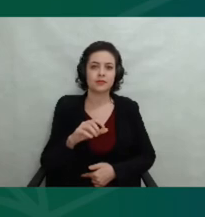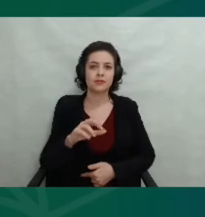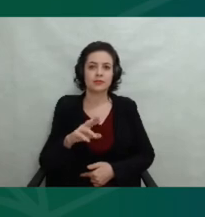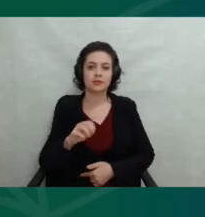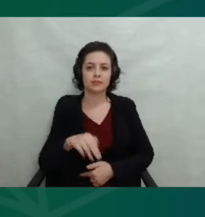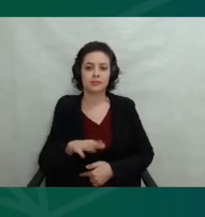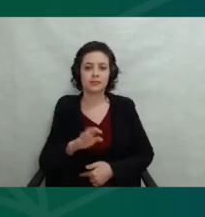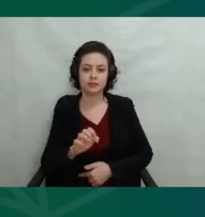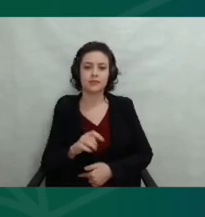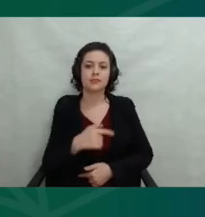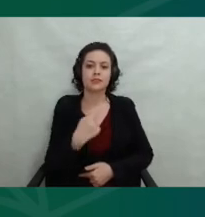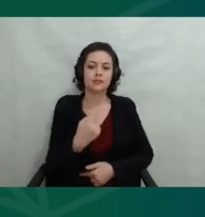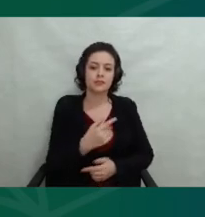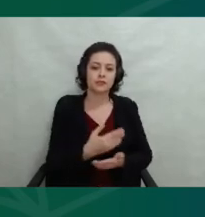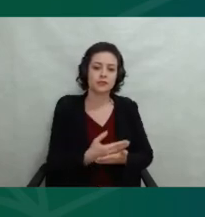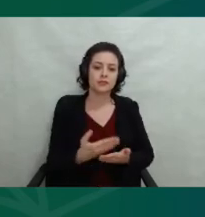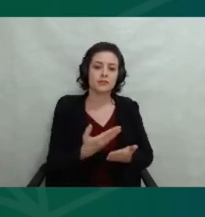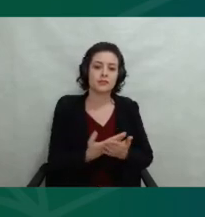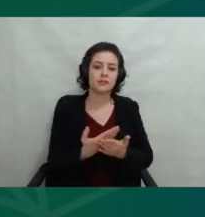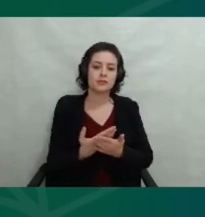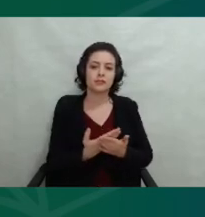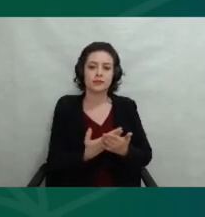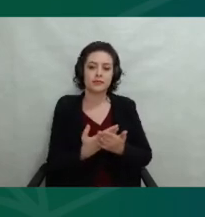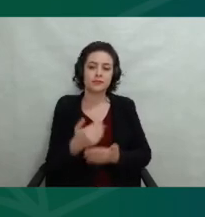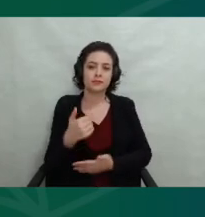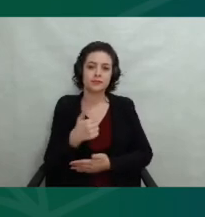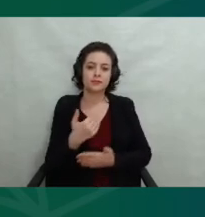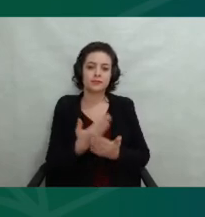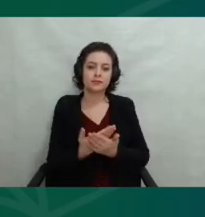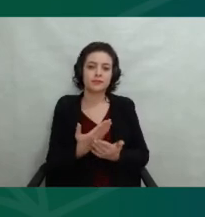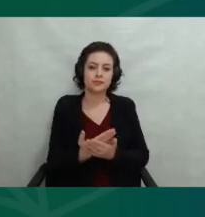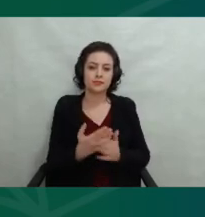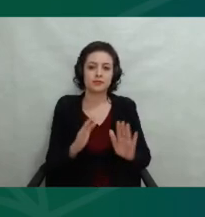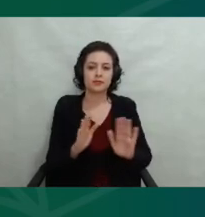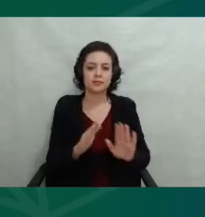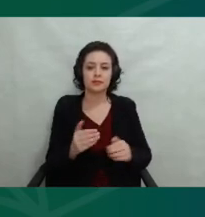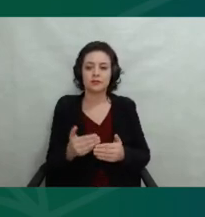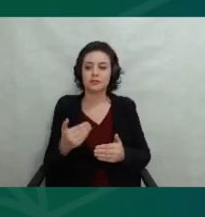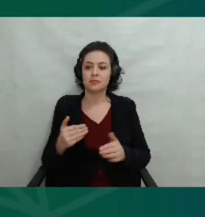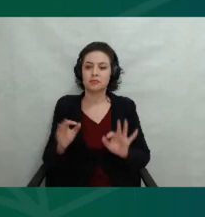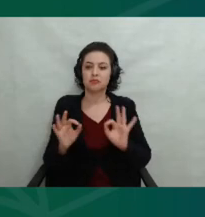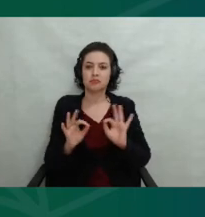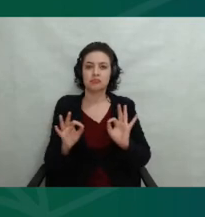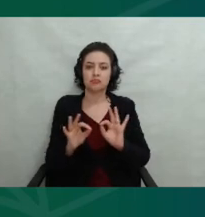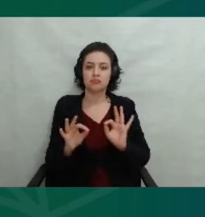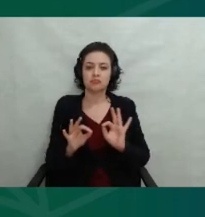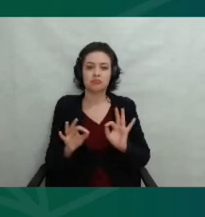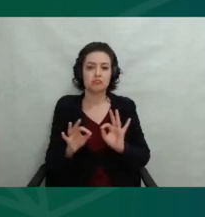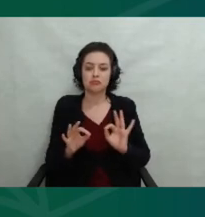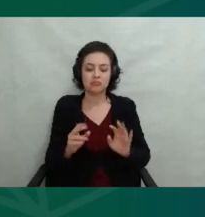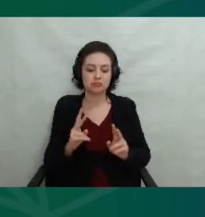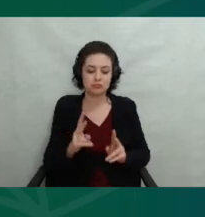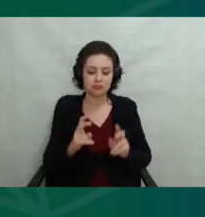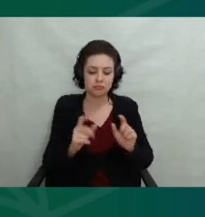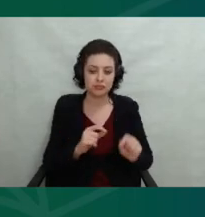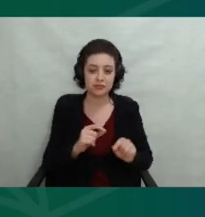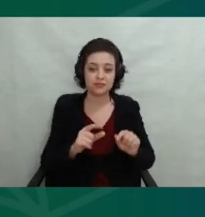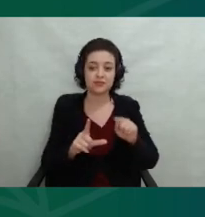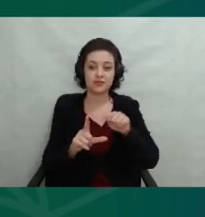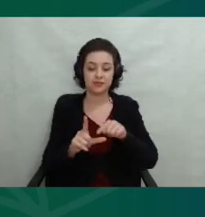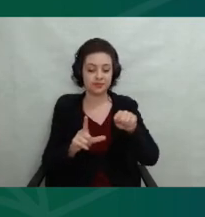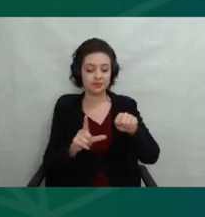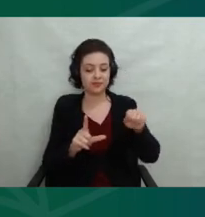de organismos marinhos a crack, esse é o primeiro estudo, é um baseline, não havia estudos dessa natureza no mundo, e percebemos aqui nos gráficos à direita